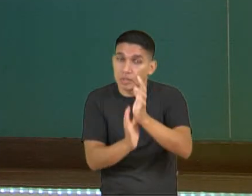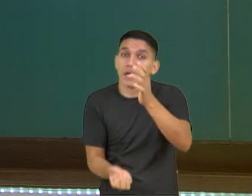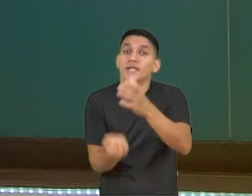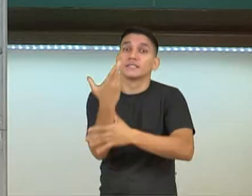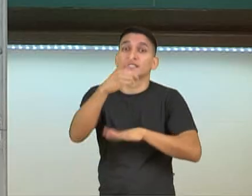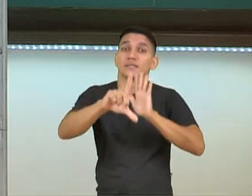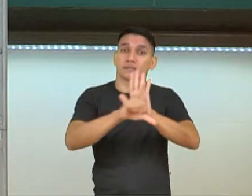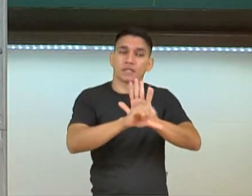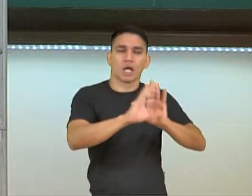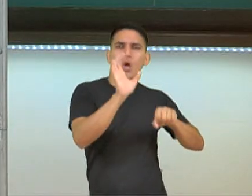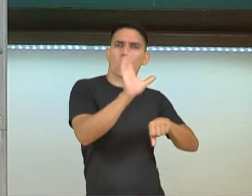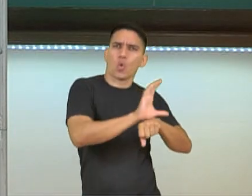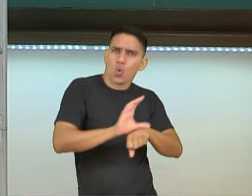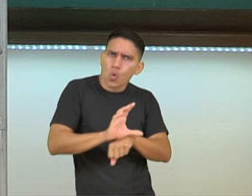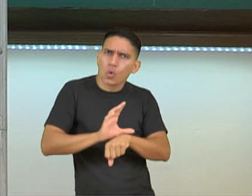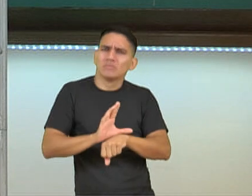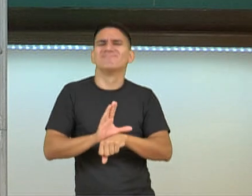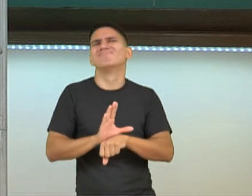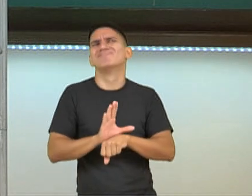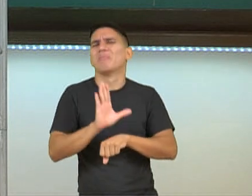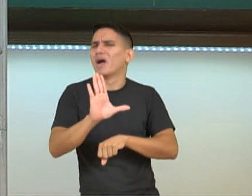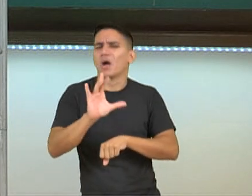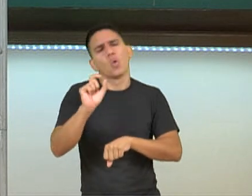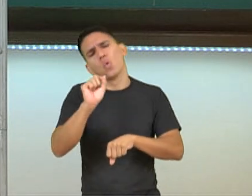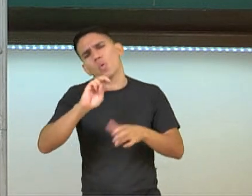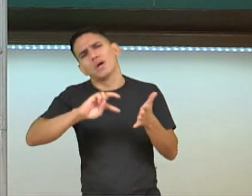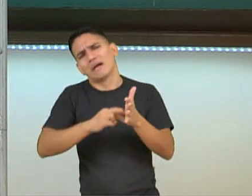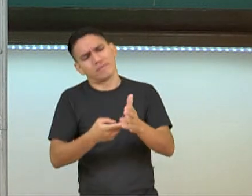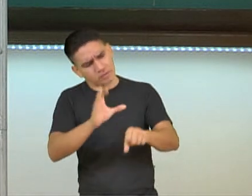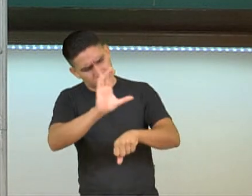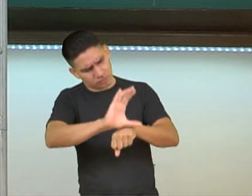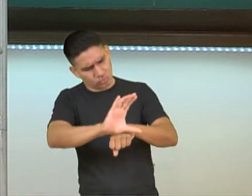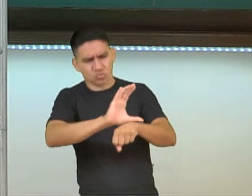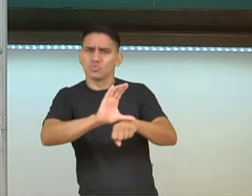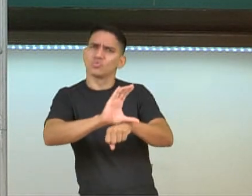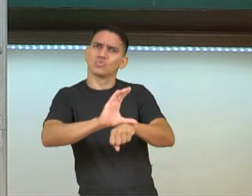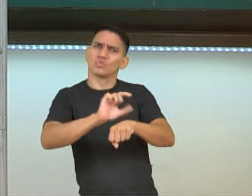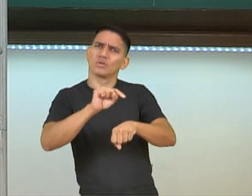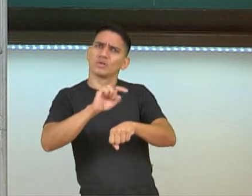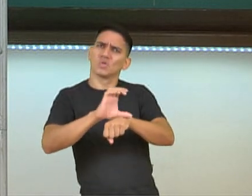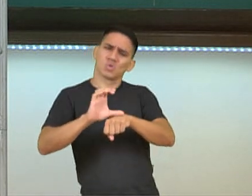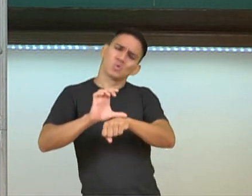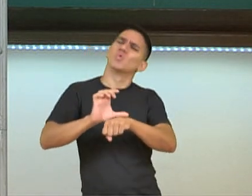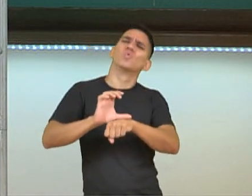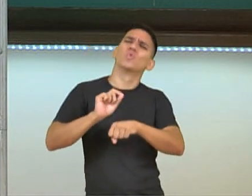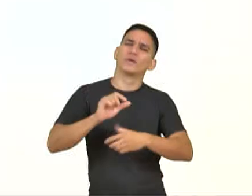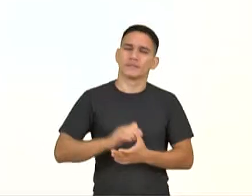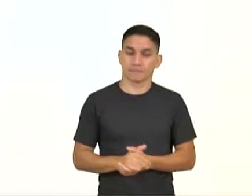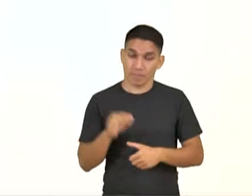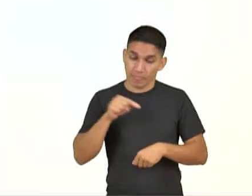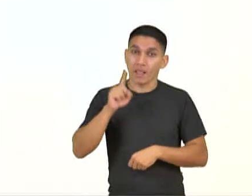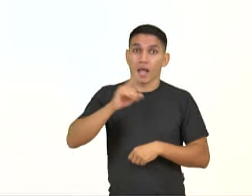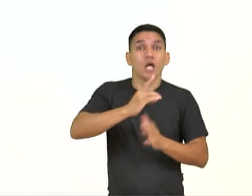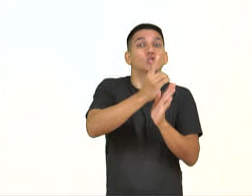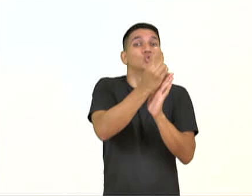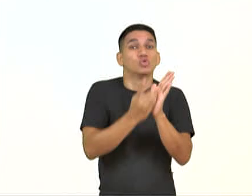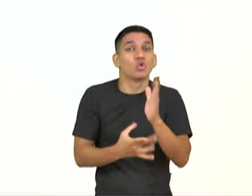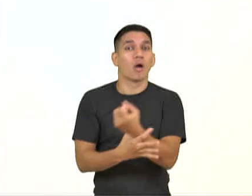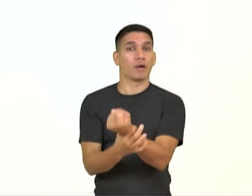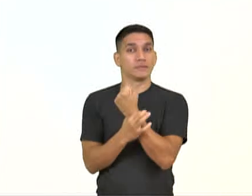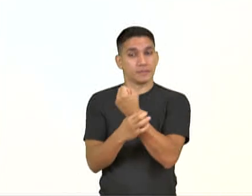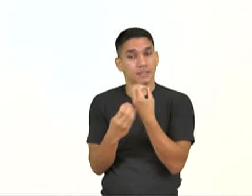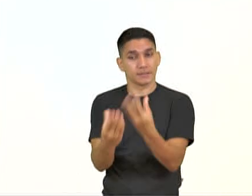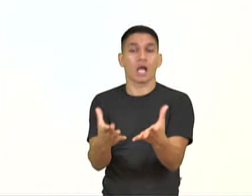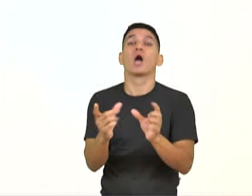Constituição. Tá, mas o que é uma Constituição? Ela assegura, é um documento que vai assegurar